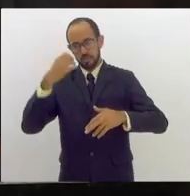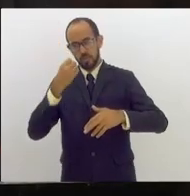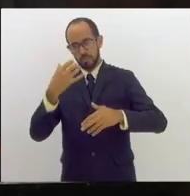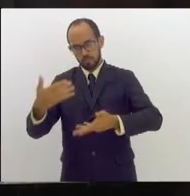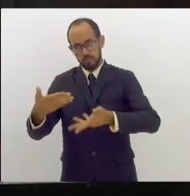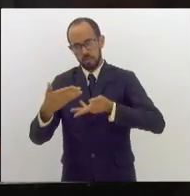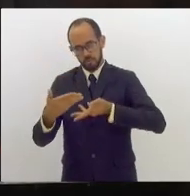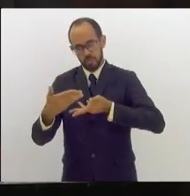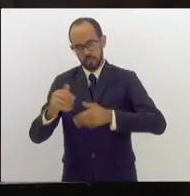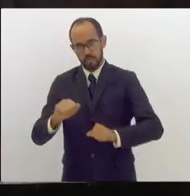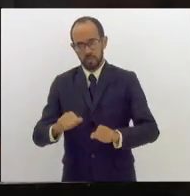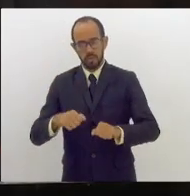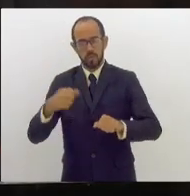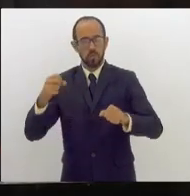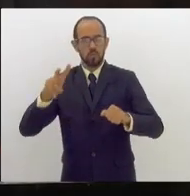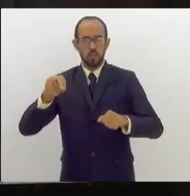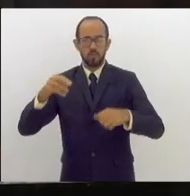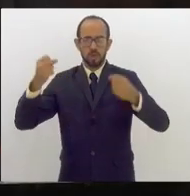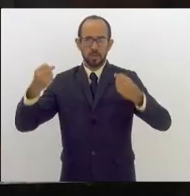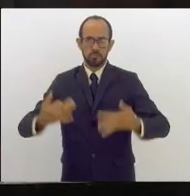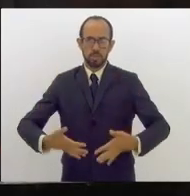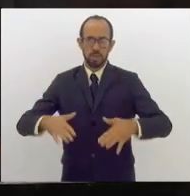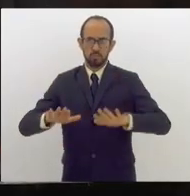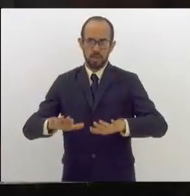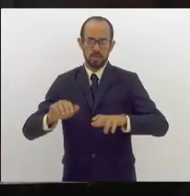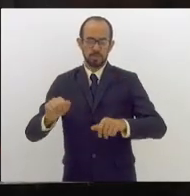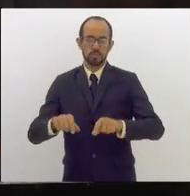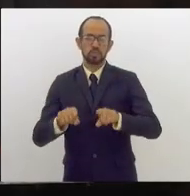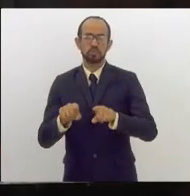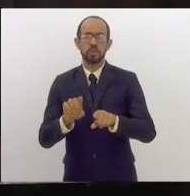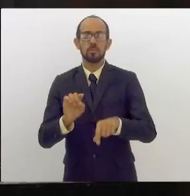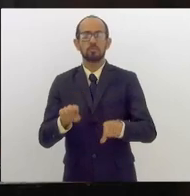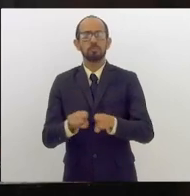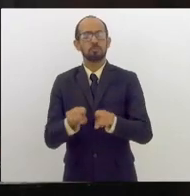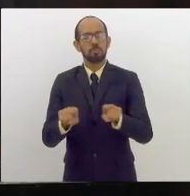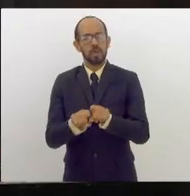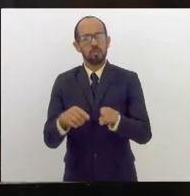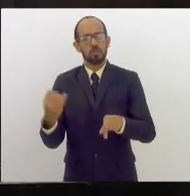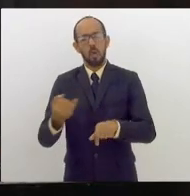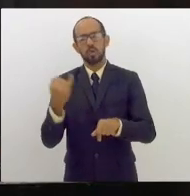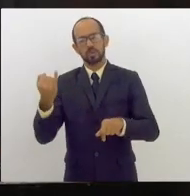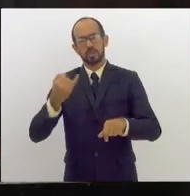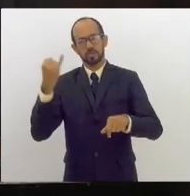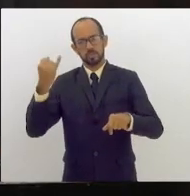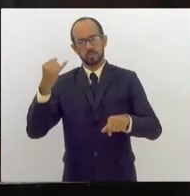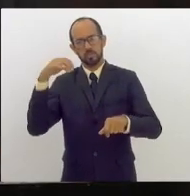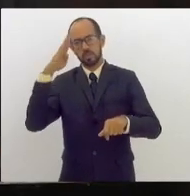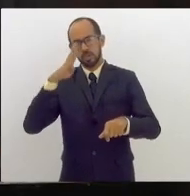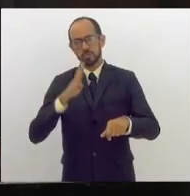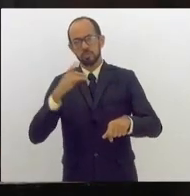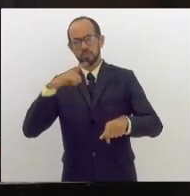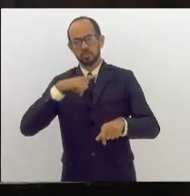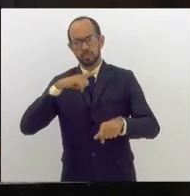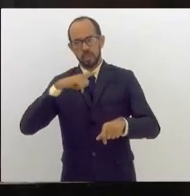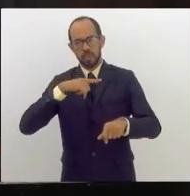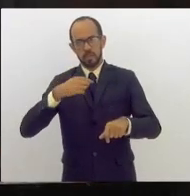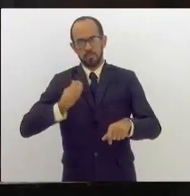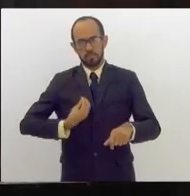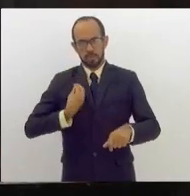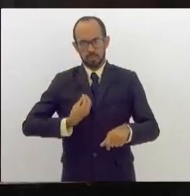detalhadas pelo pelo tempo que já ocupei mas eu quero ressaltar como é importante que o Brasil volte a ter participação